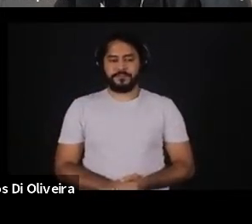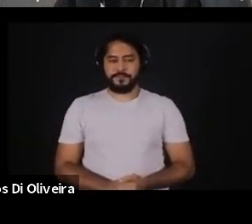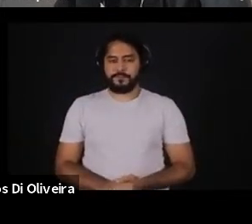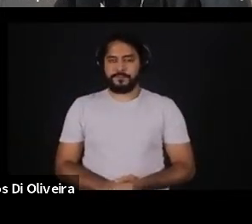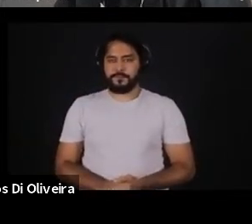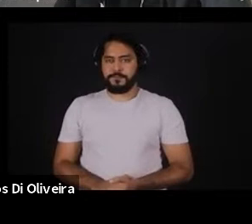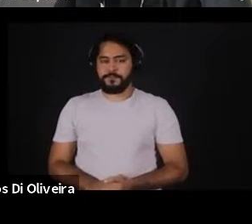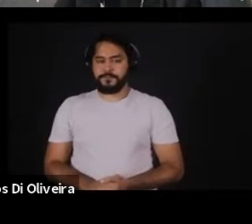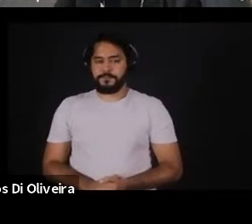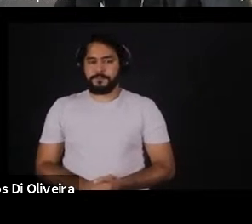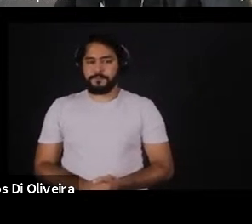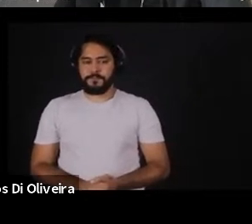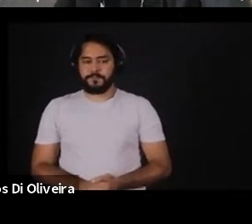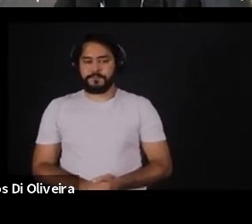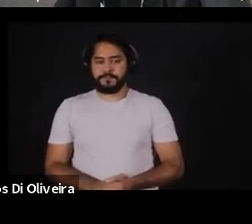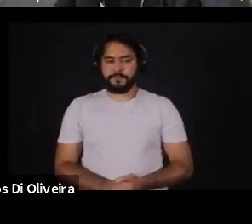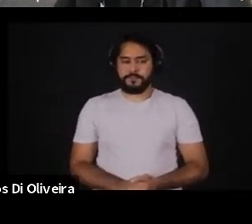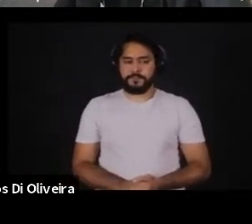no fundo,